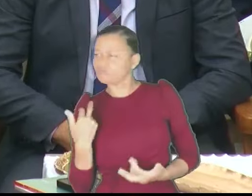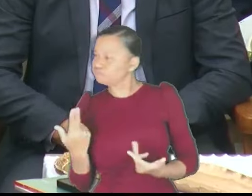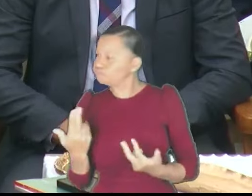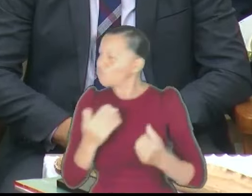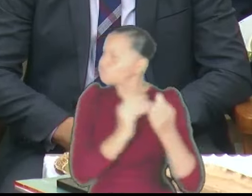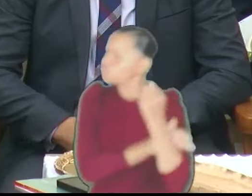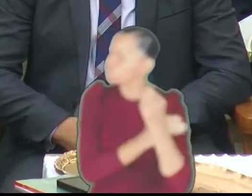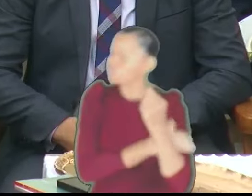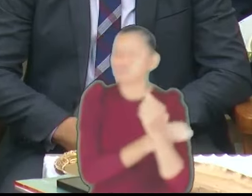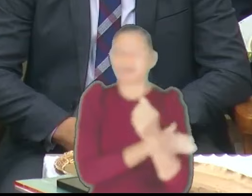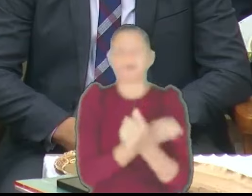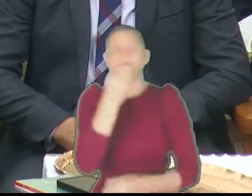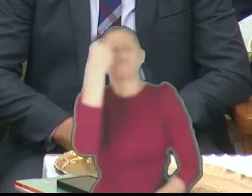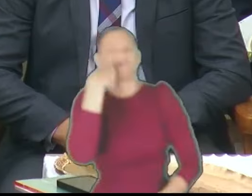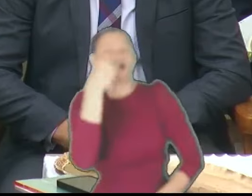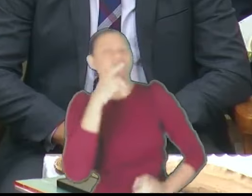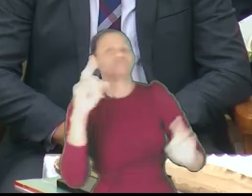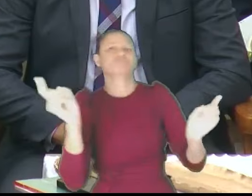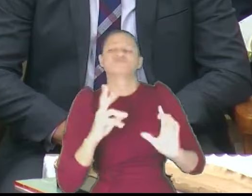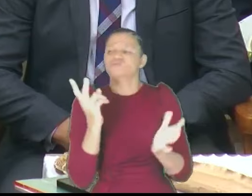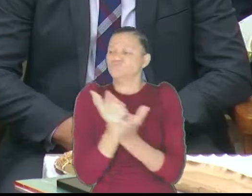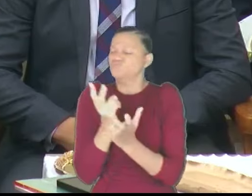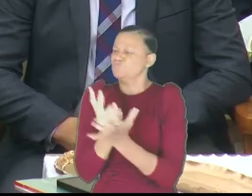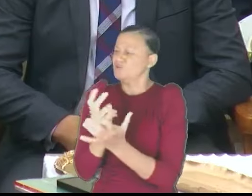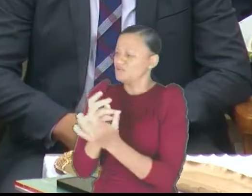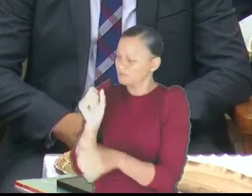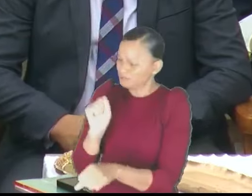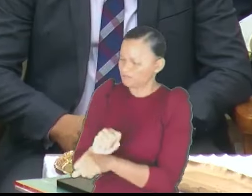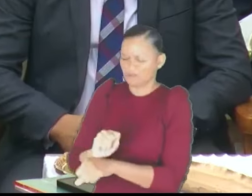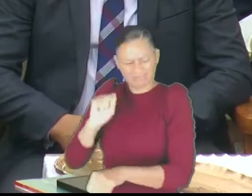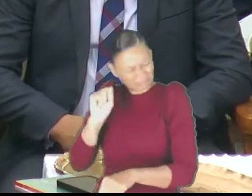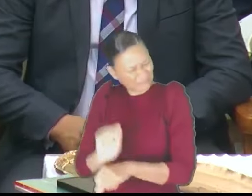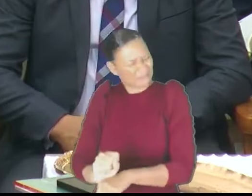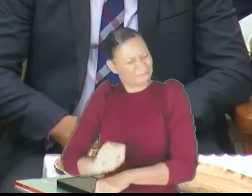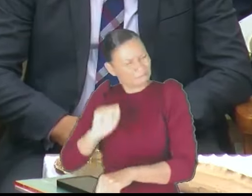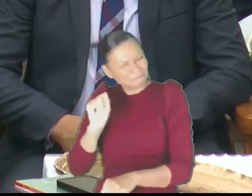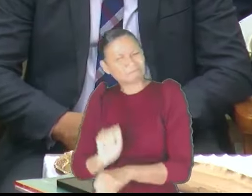porque não enfraqueci, porque continuo esperando.